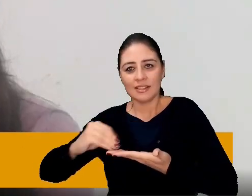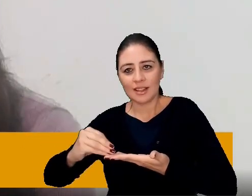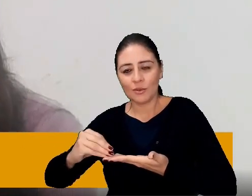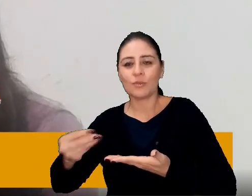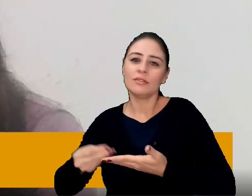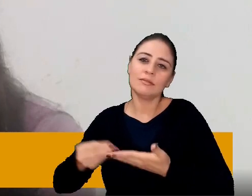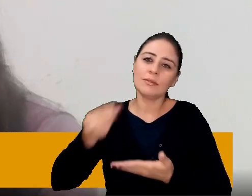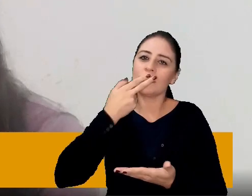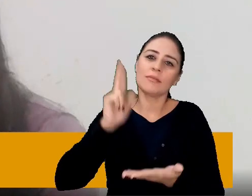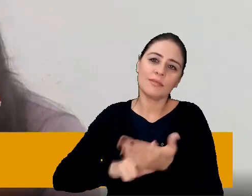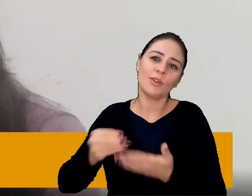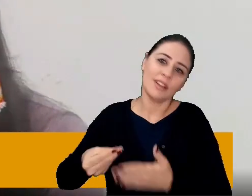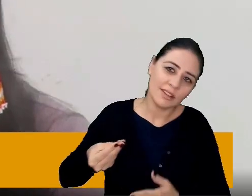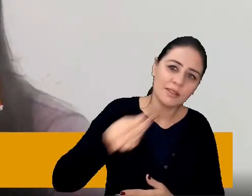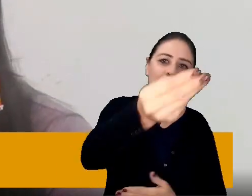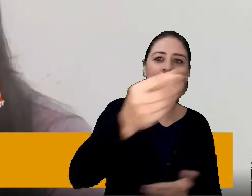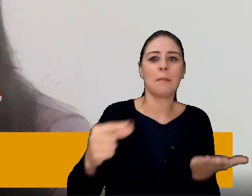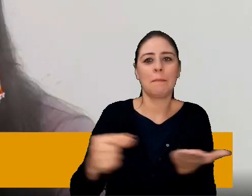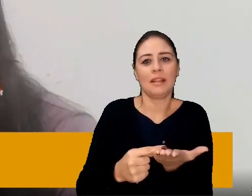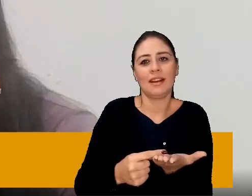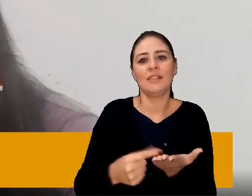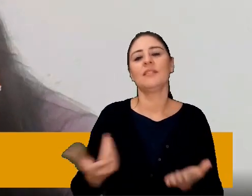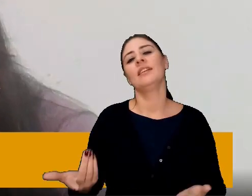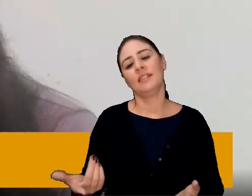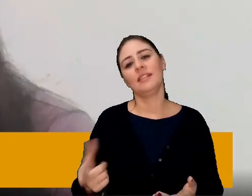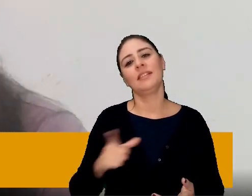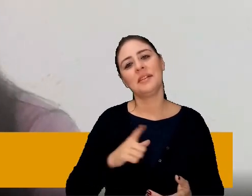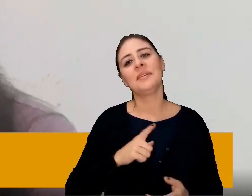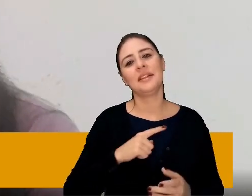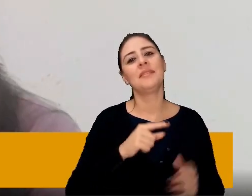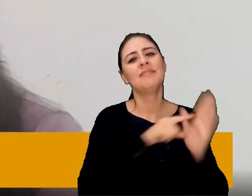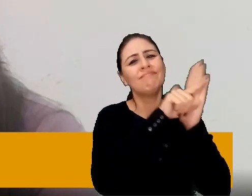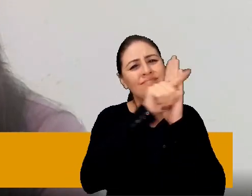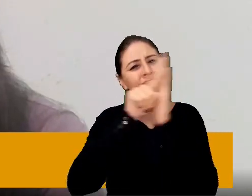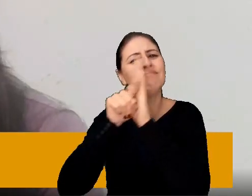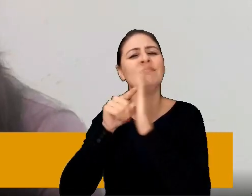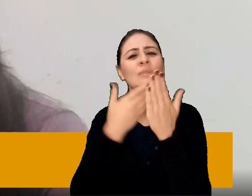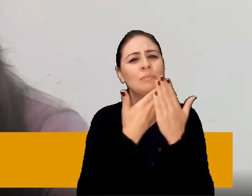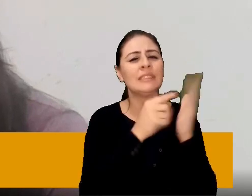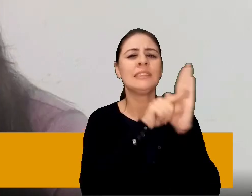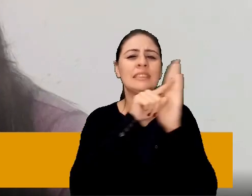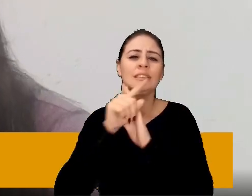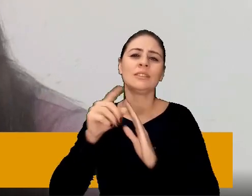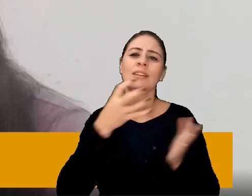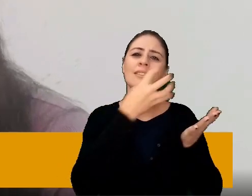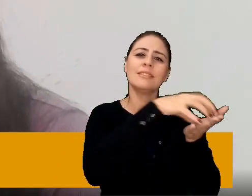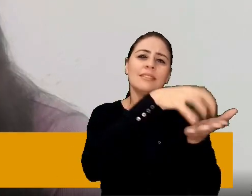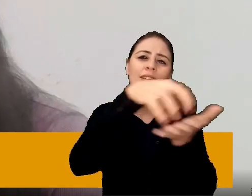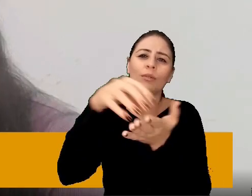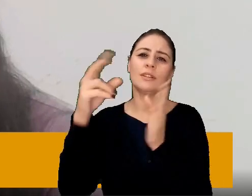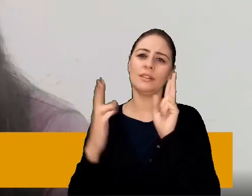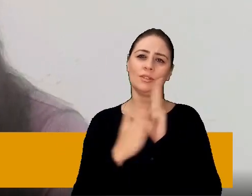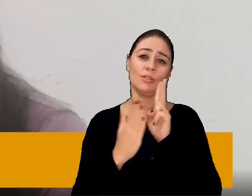que a gente tem recurso do projeto para isso, mandar pelo correio. Então, a gente teve que mapear todas as aldeias,